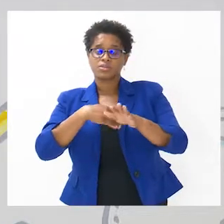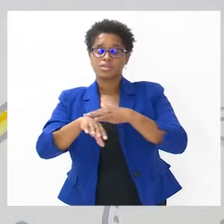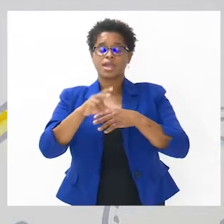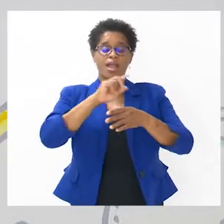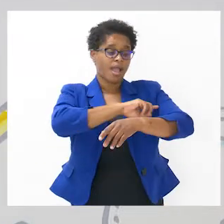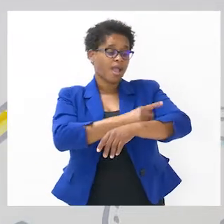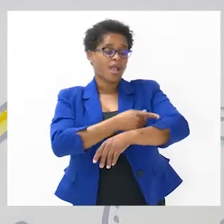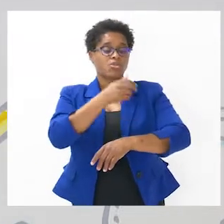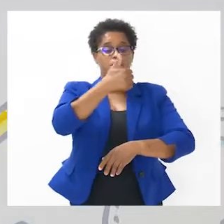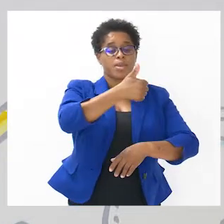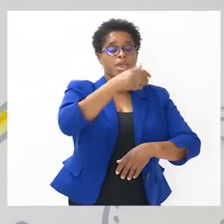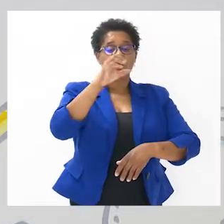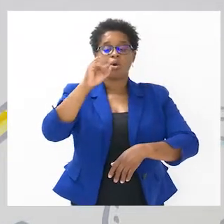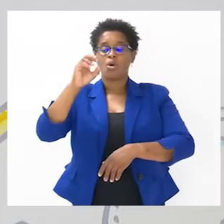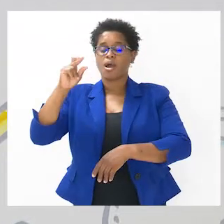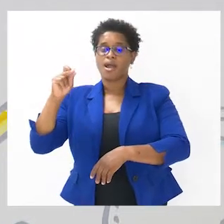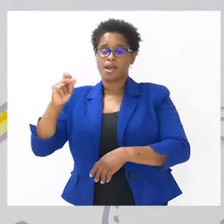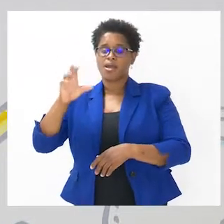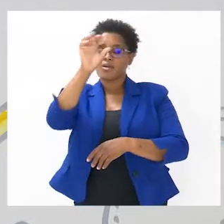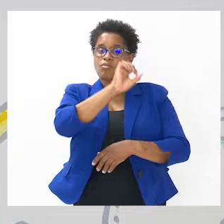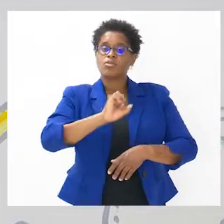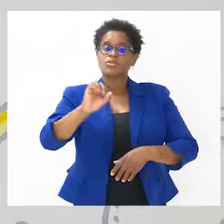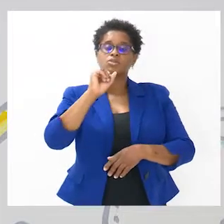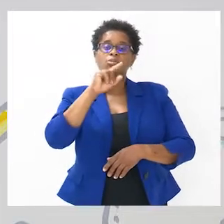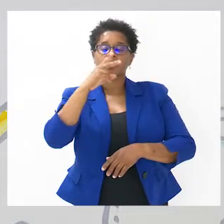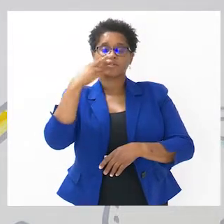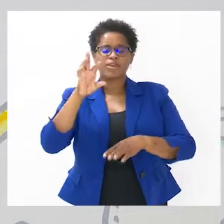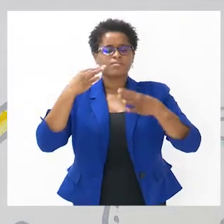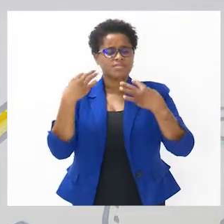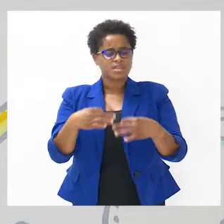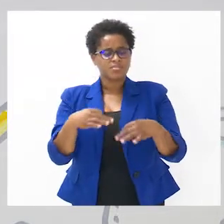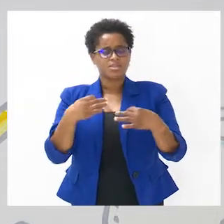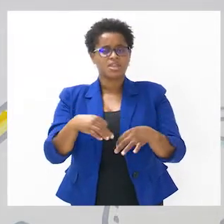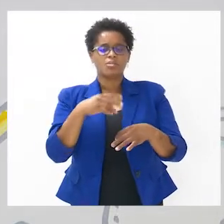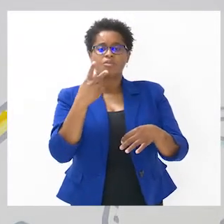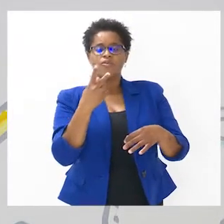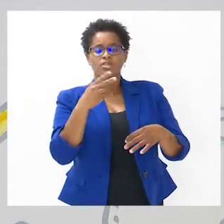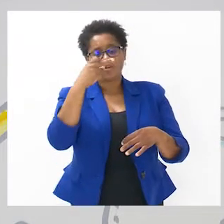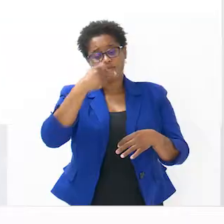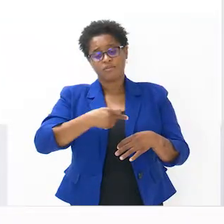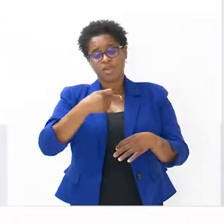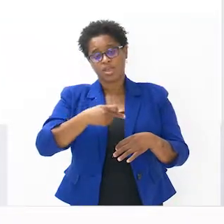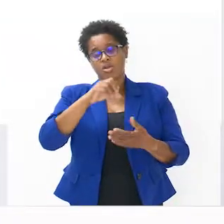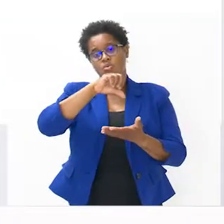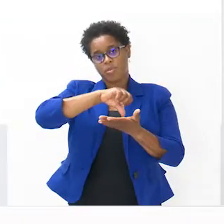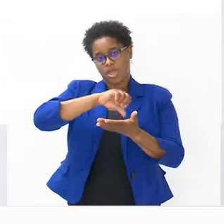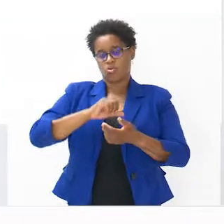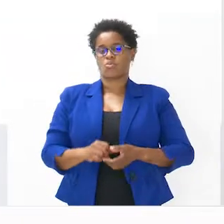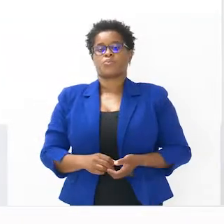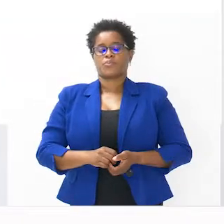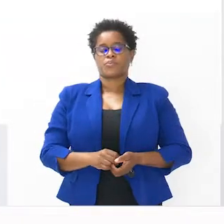BOA. Vocês podem ver que sempre o vértice fica no